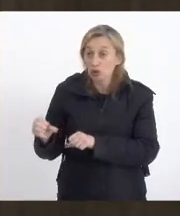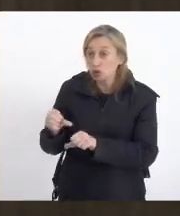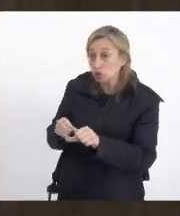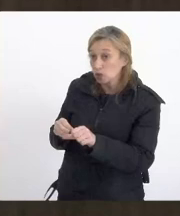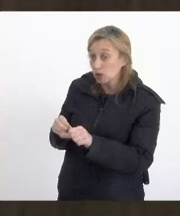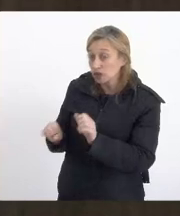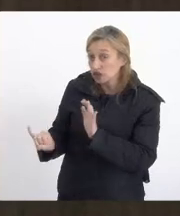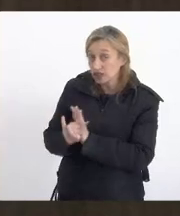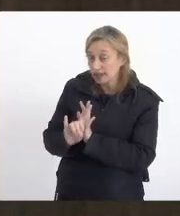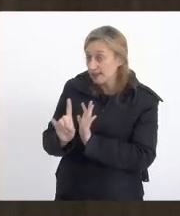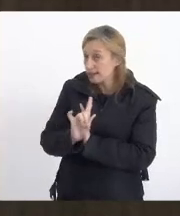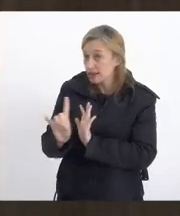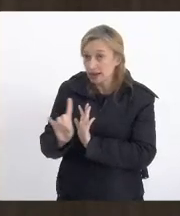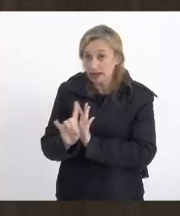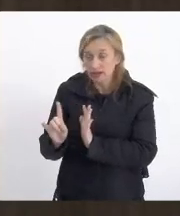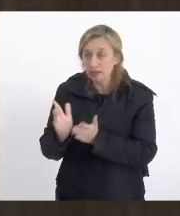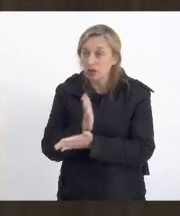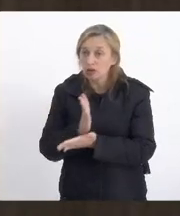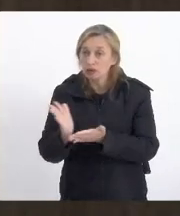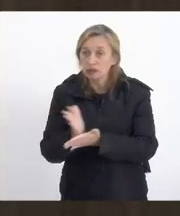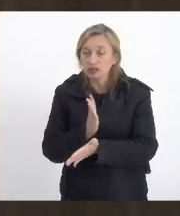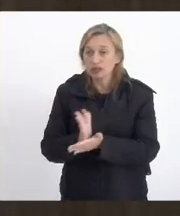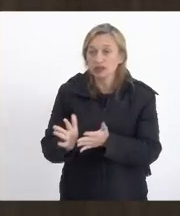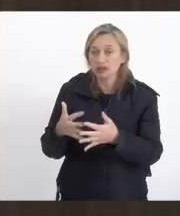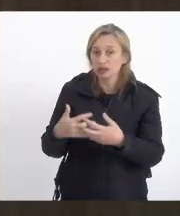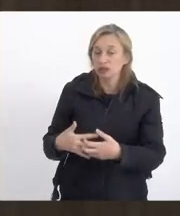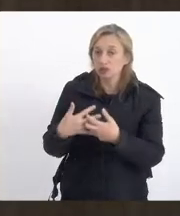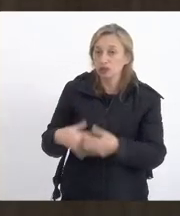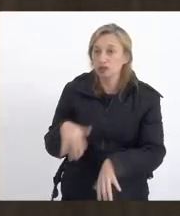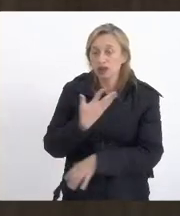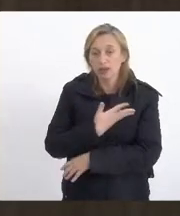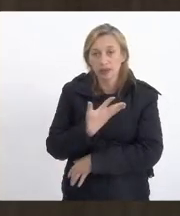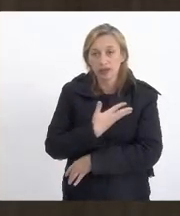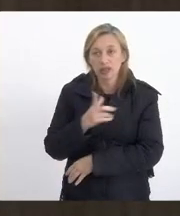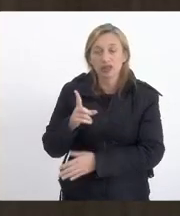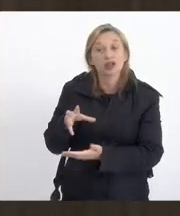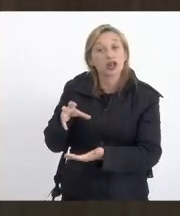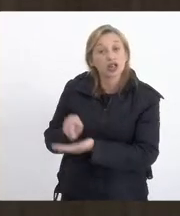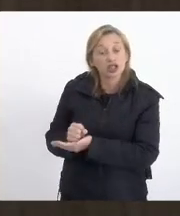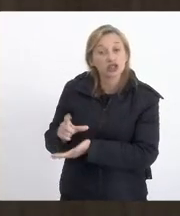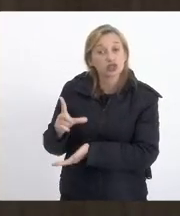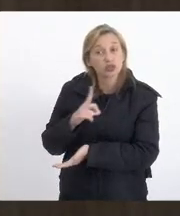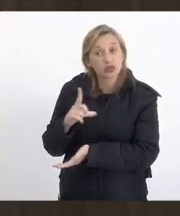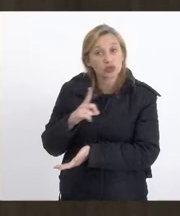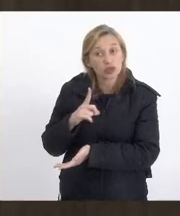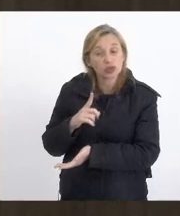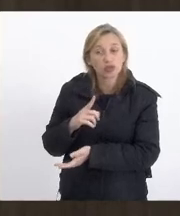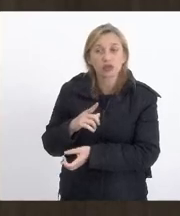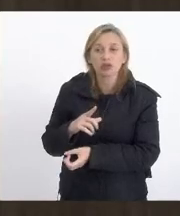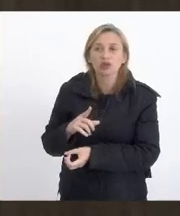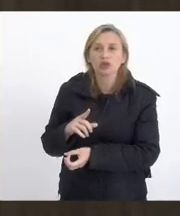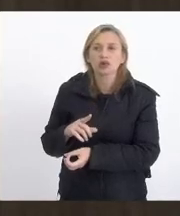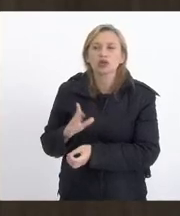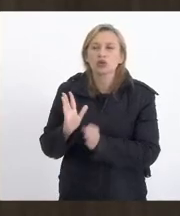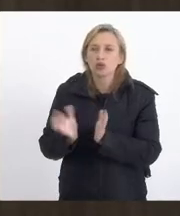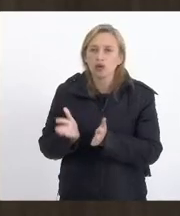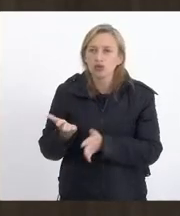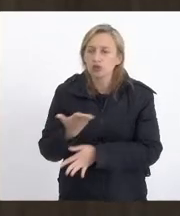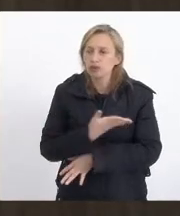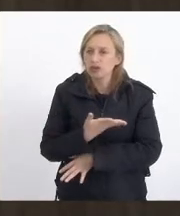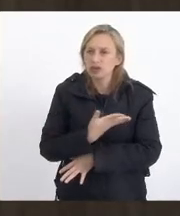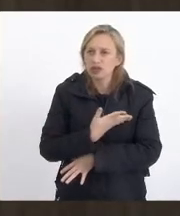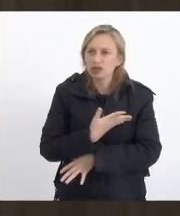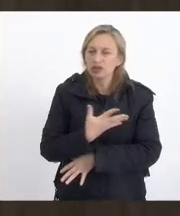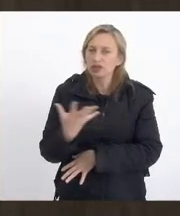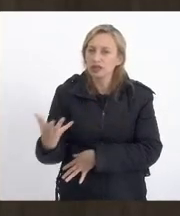de identidade, como alguns colegas confundem. É constar nos registros. Quer dizer que o colega hoje,